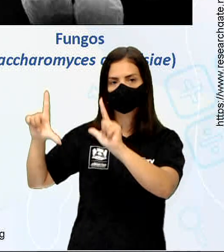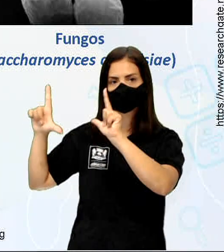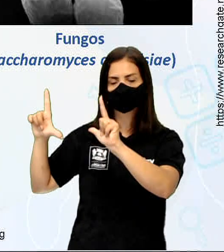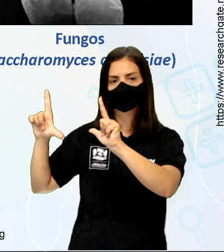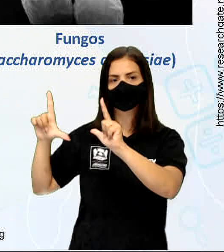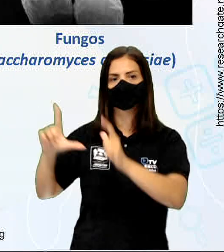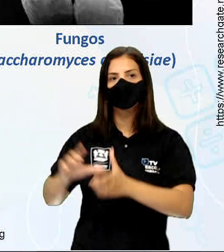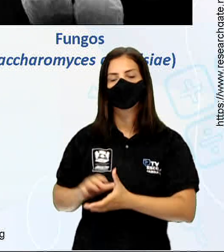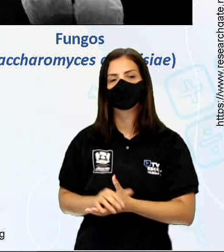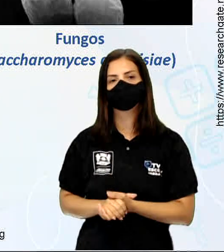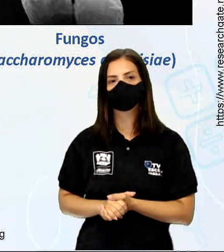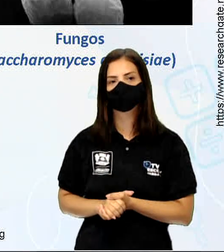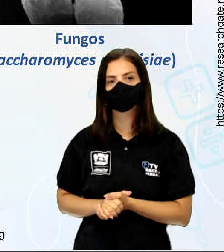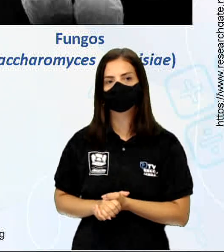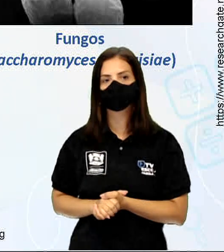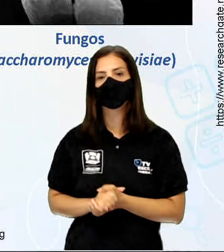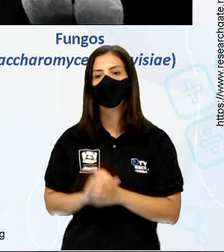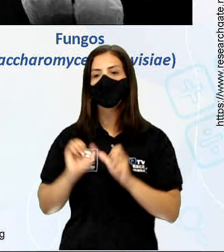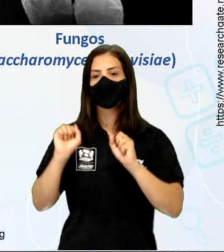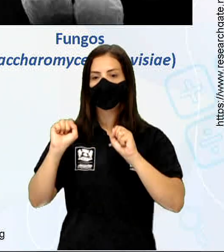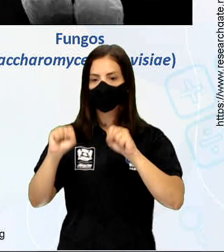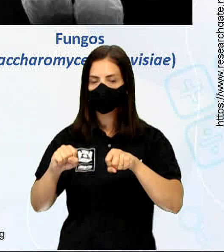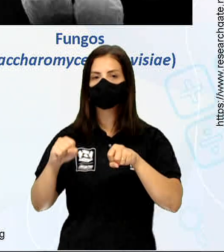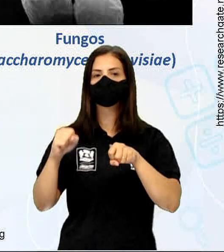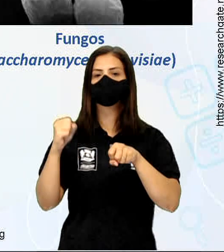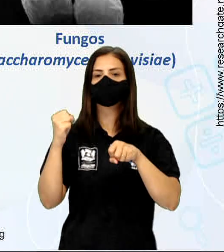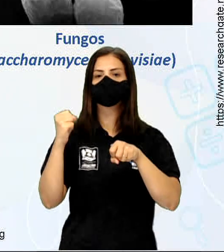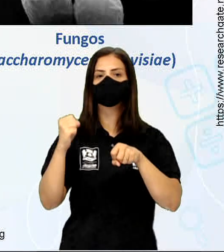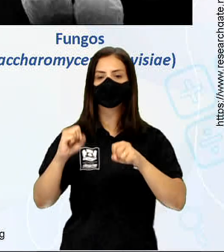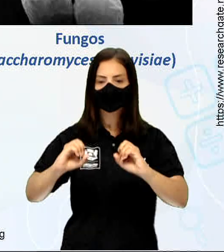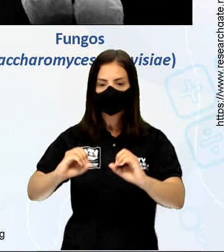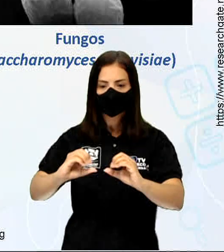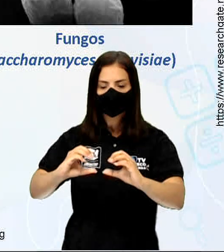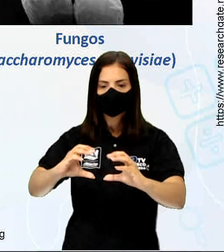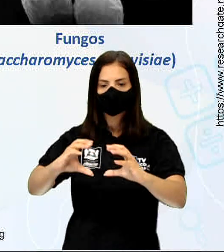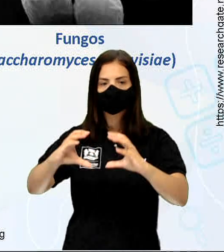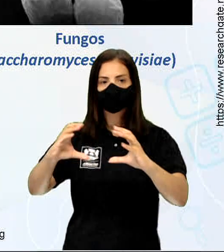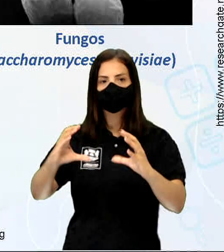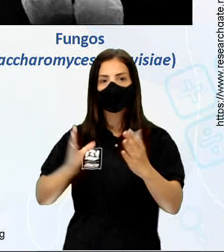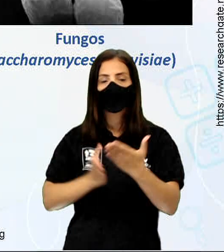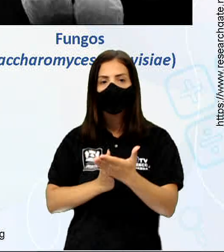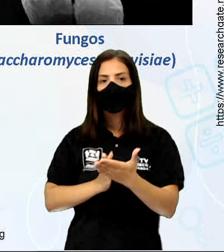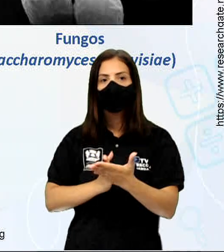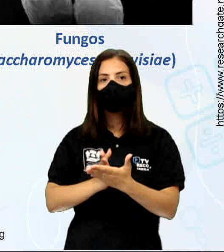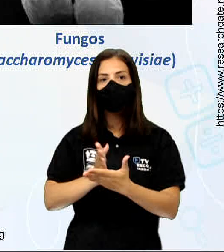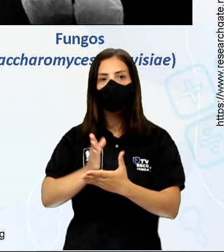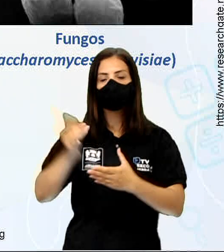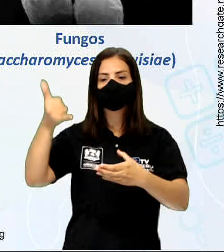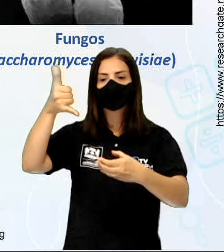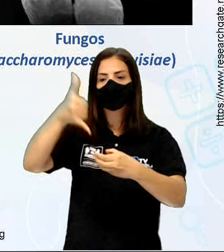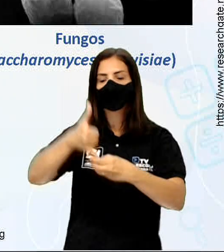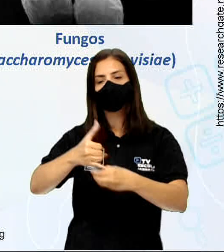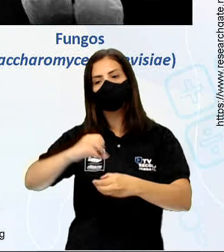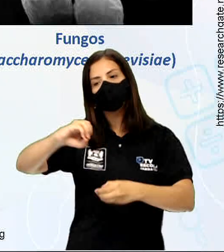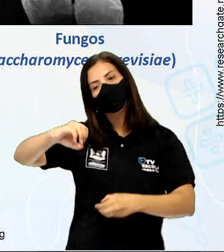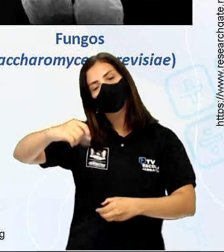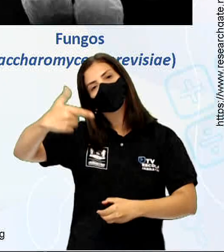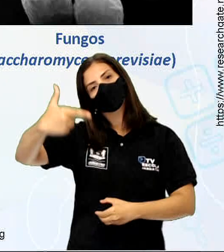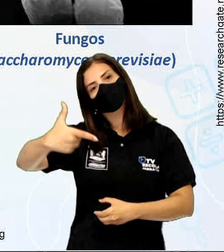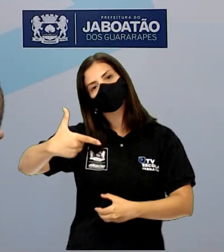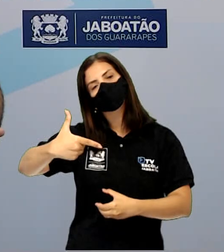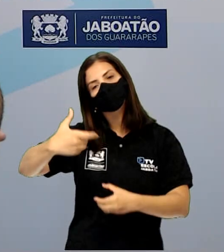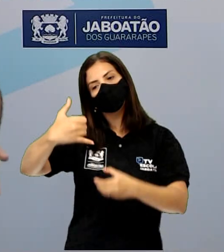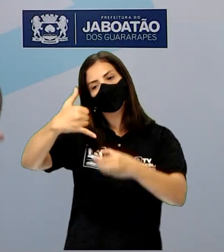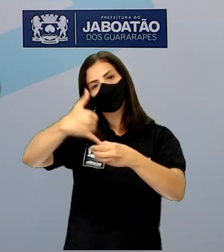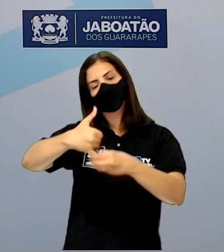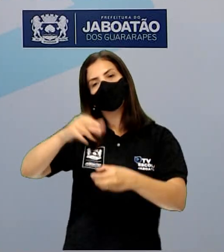tem a capacidade também de realizar fotossíntese, de realizar fermentação, produzindo álcool e gás carbônico. O álcool que é utilizado na